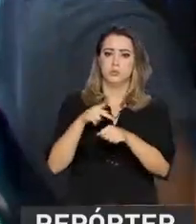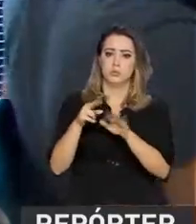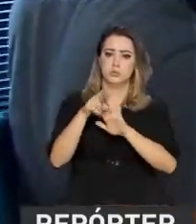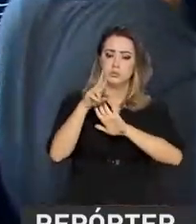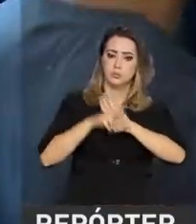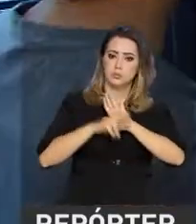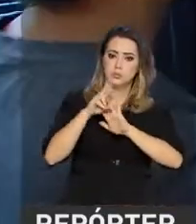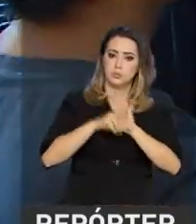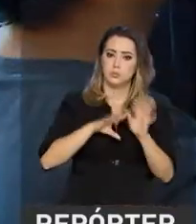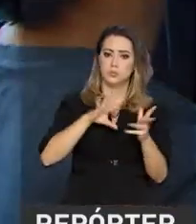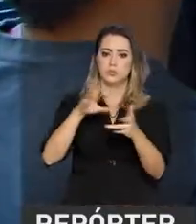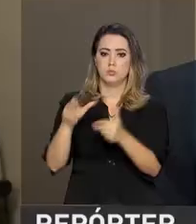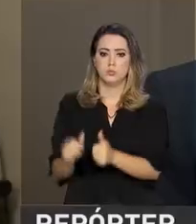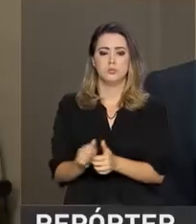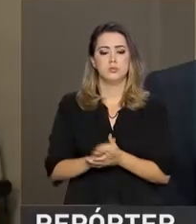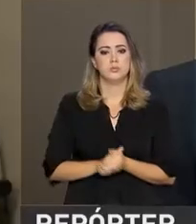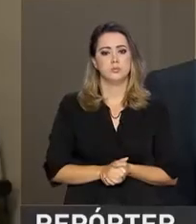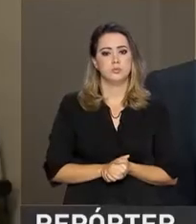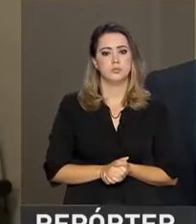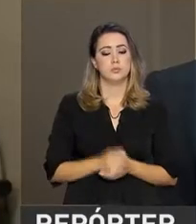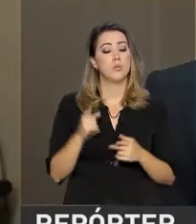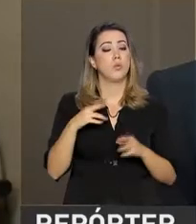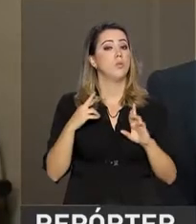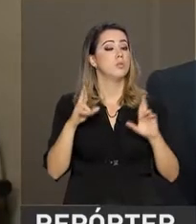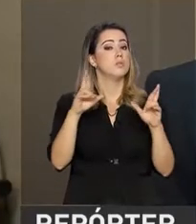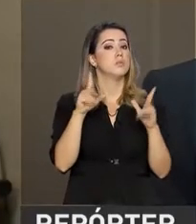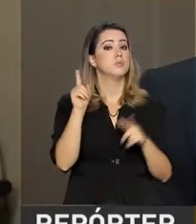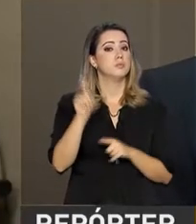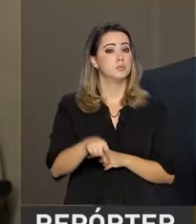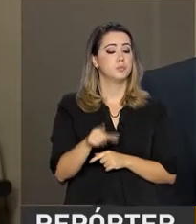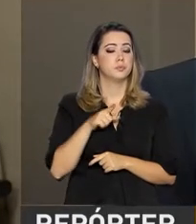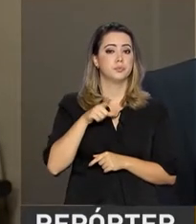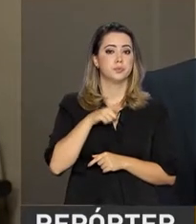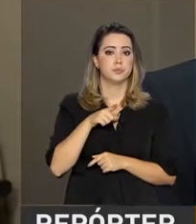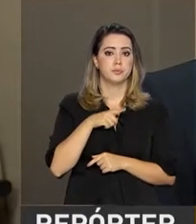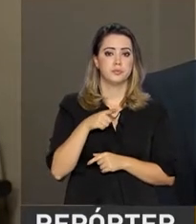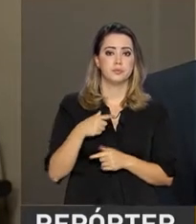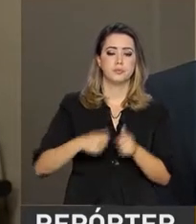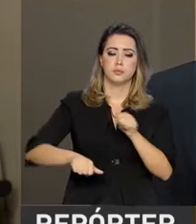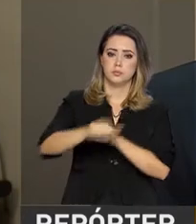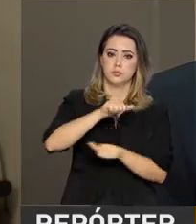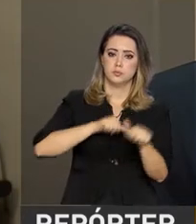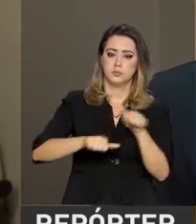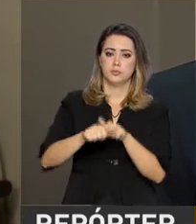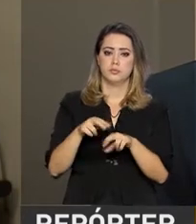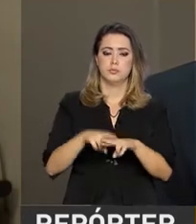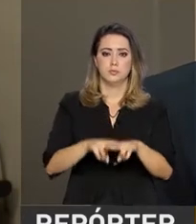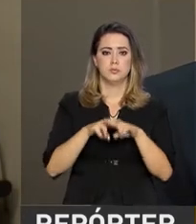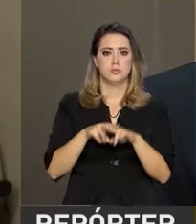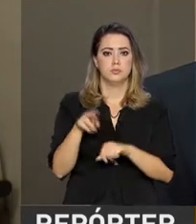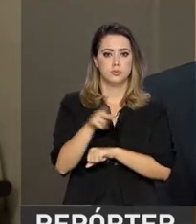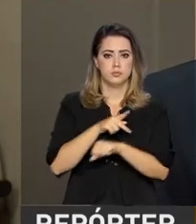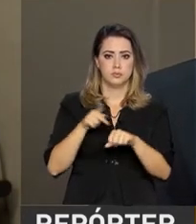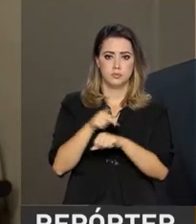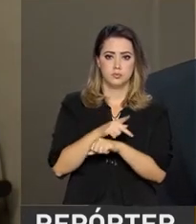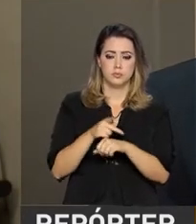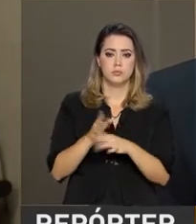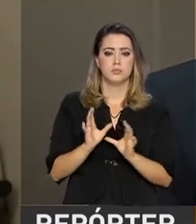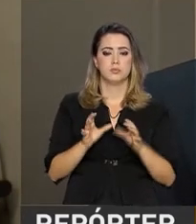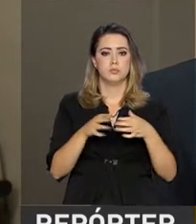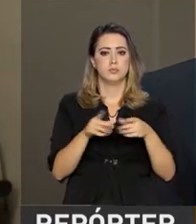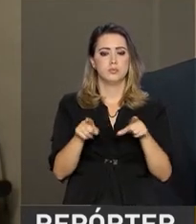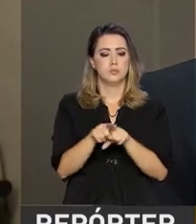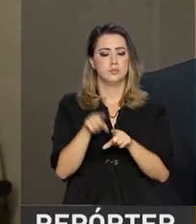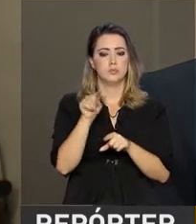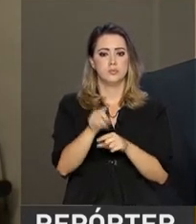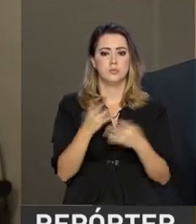regras internacionais. O que se espera é que haja uma convergência por parte dos países membros no